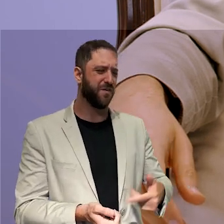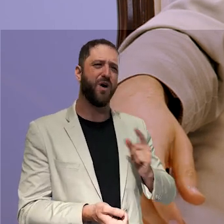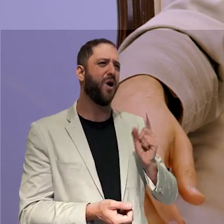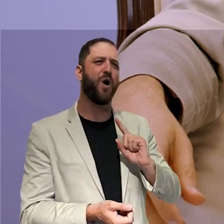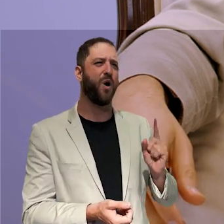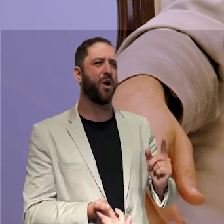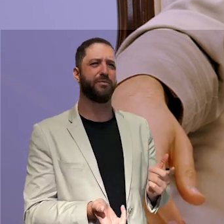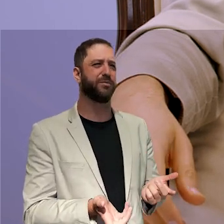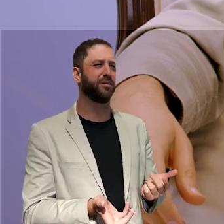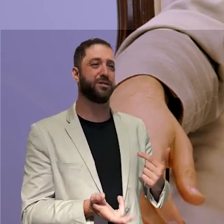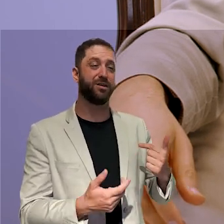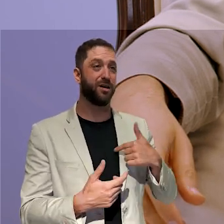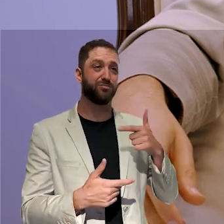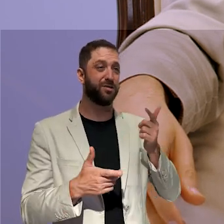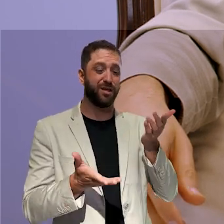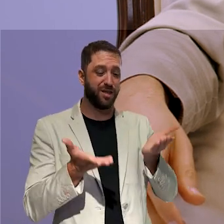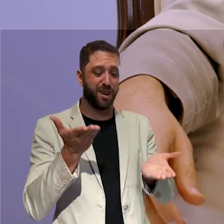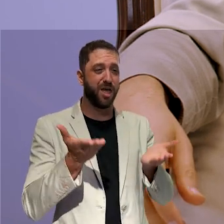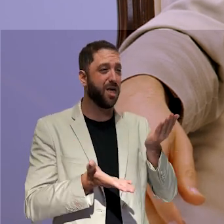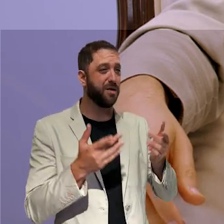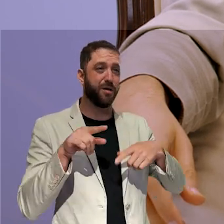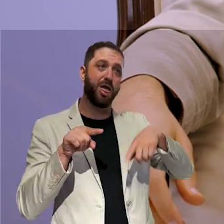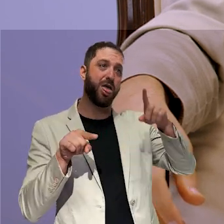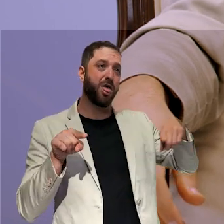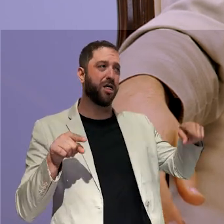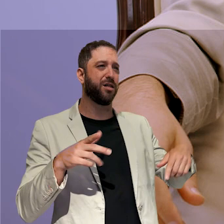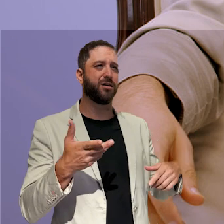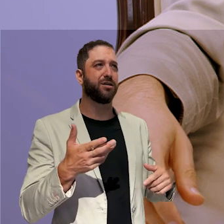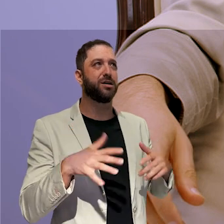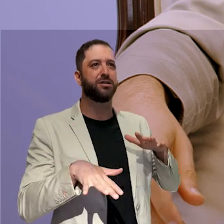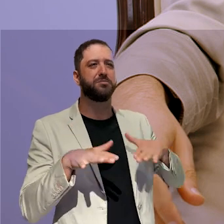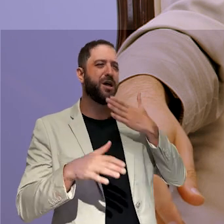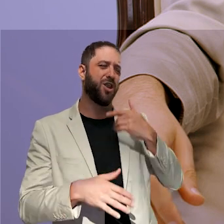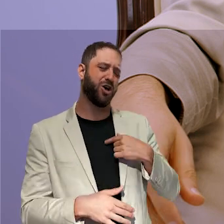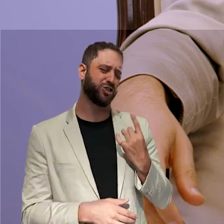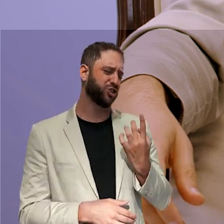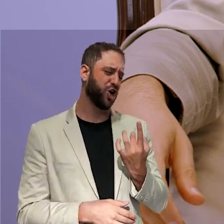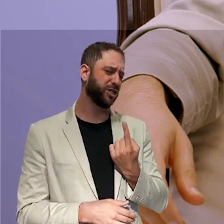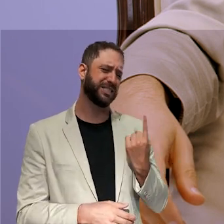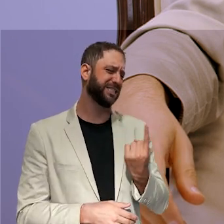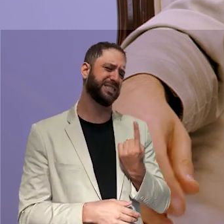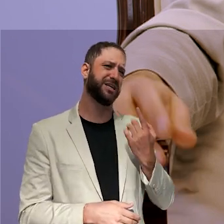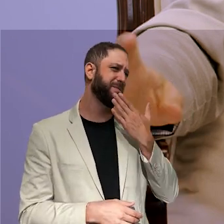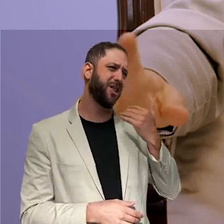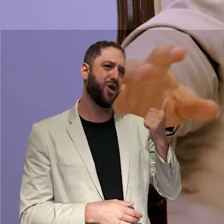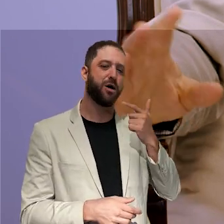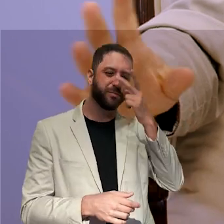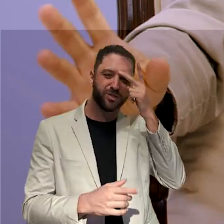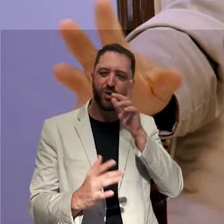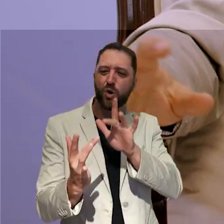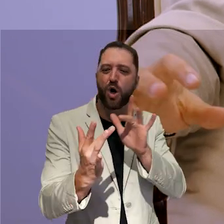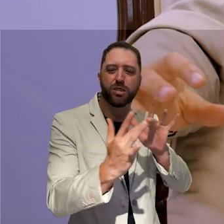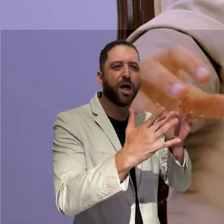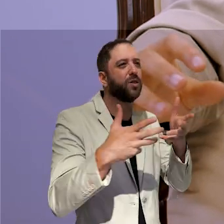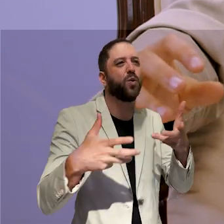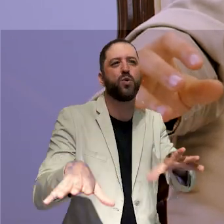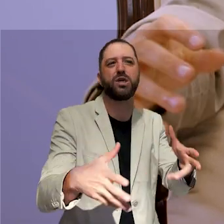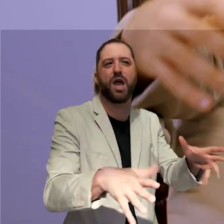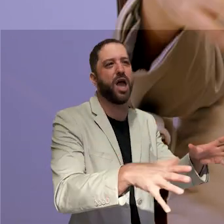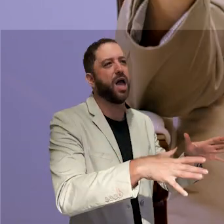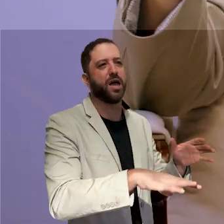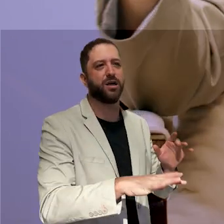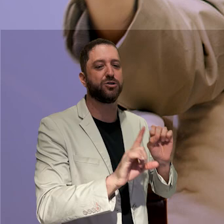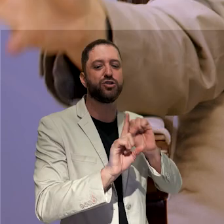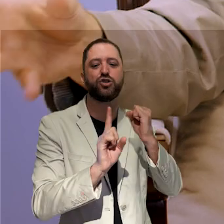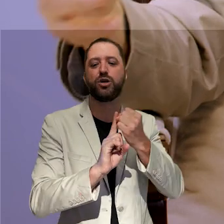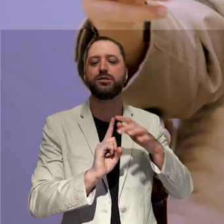instável. É uma pessoa que às vezes prefere muito mais ficar sozinha, começa a se distanciar das pessoas,